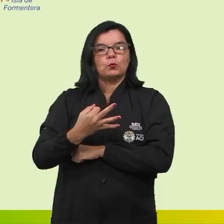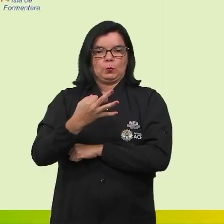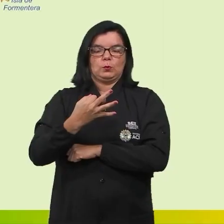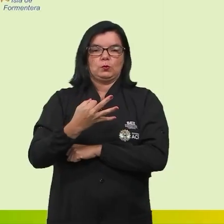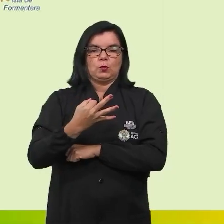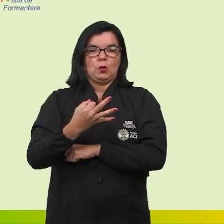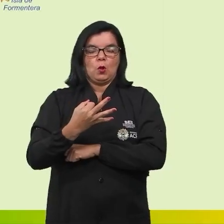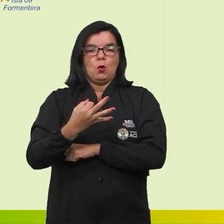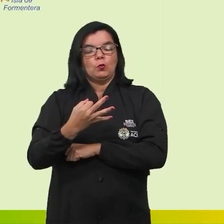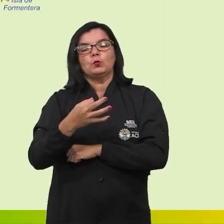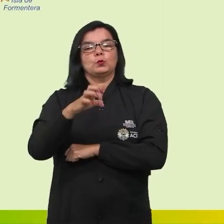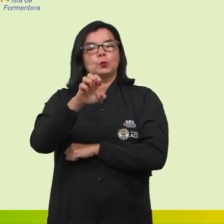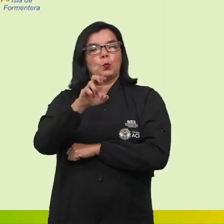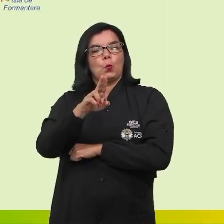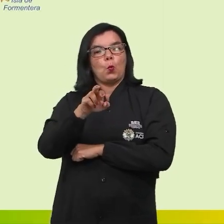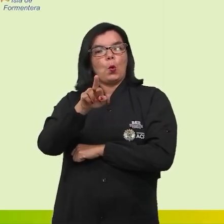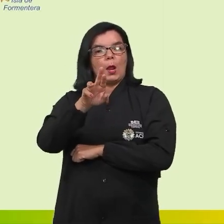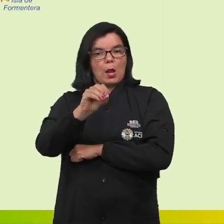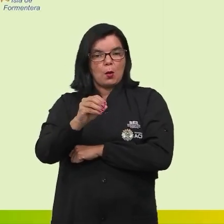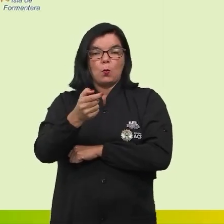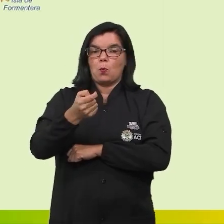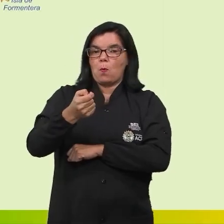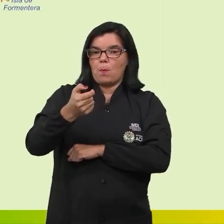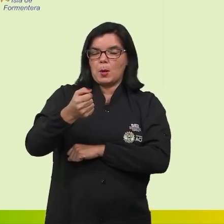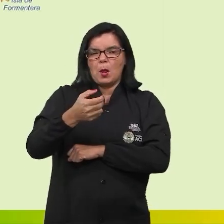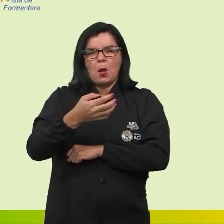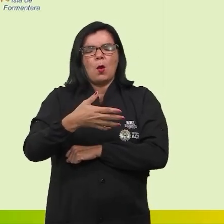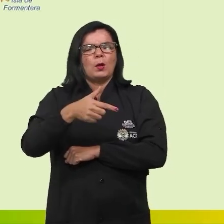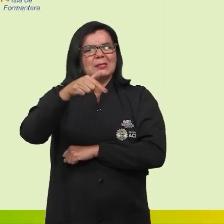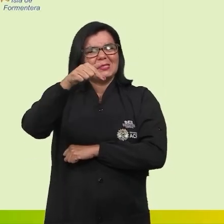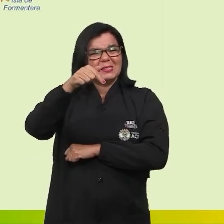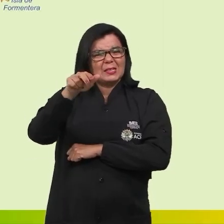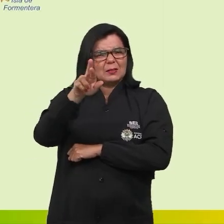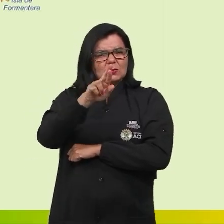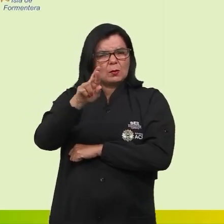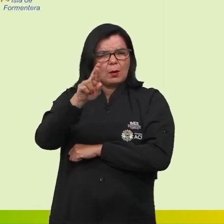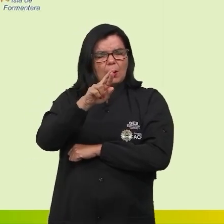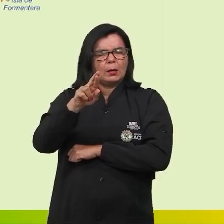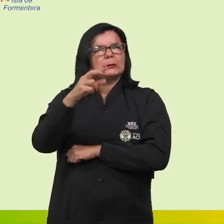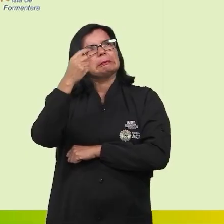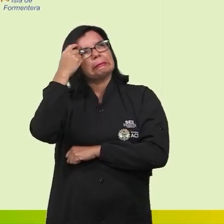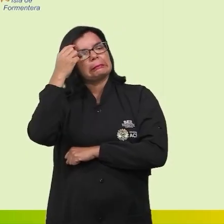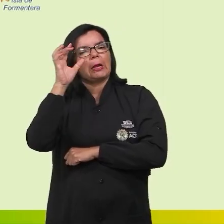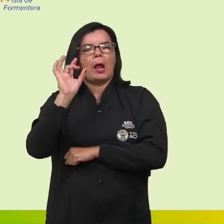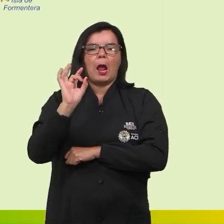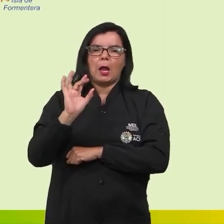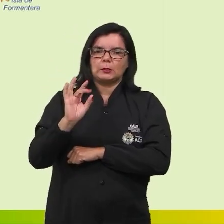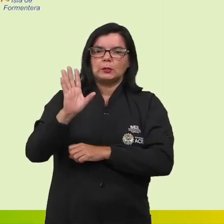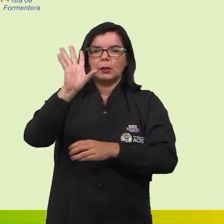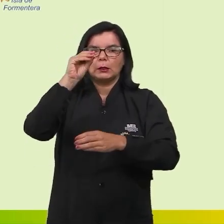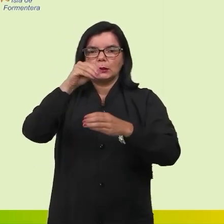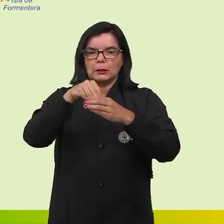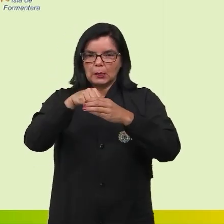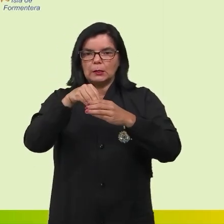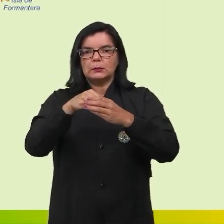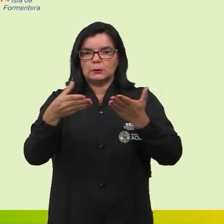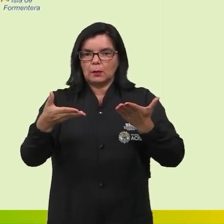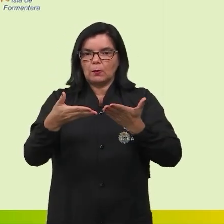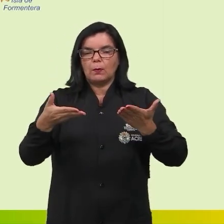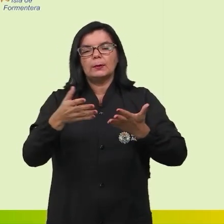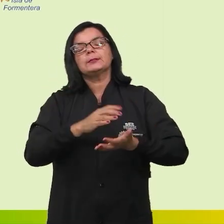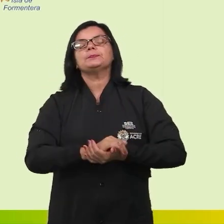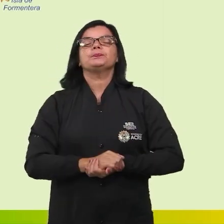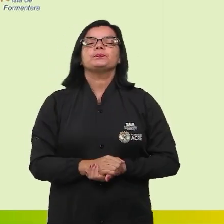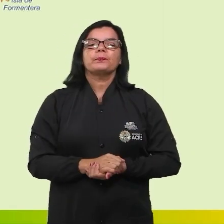euro como moeda oficial, um euro que vale aí quase R$7, se eu não me engano, aí, já dentro da cotação atual,